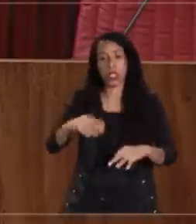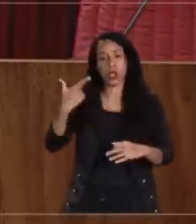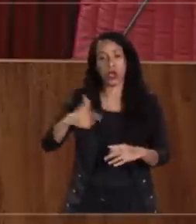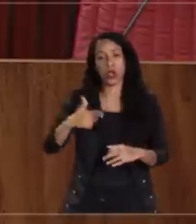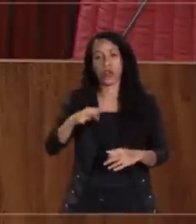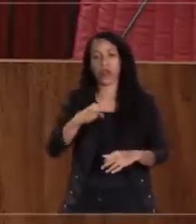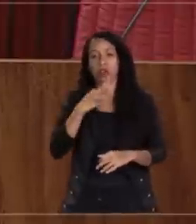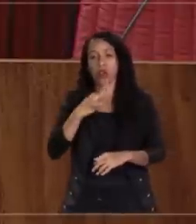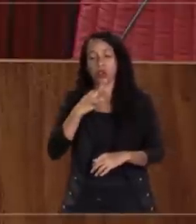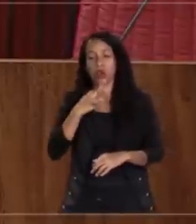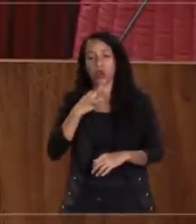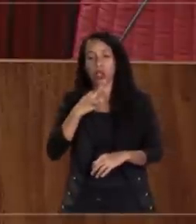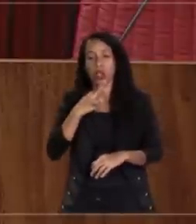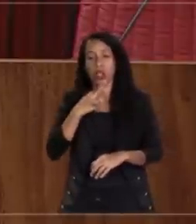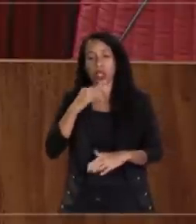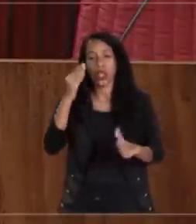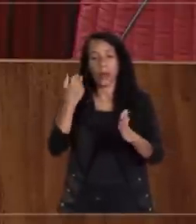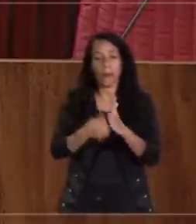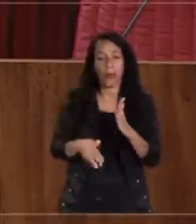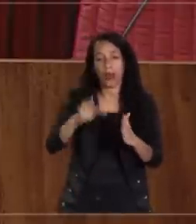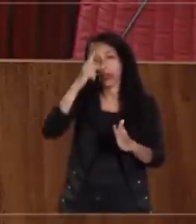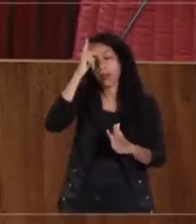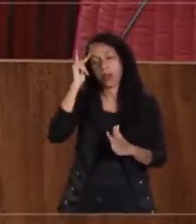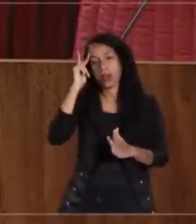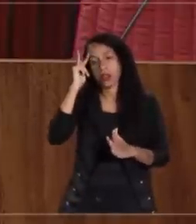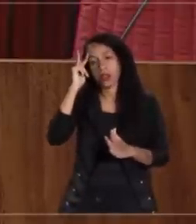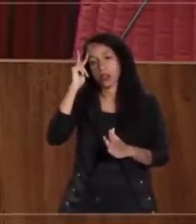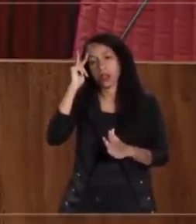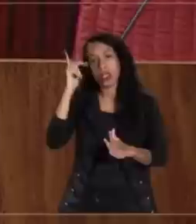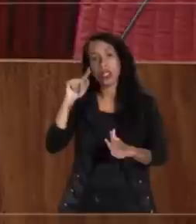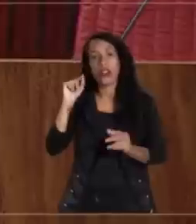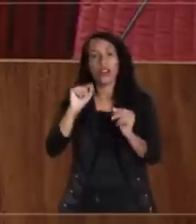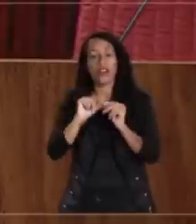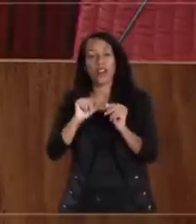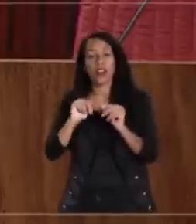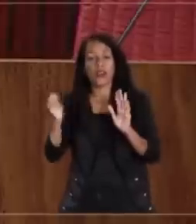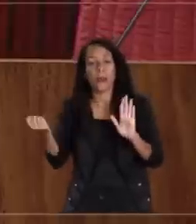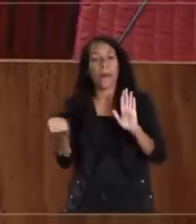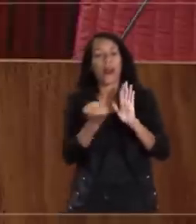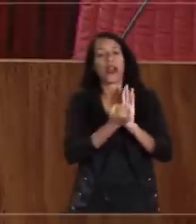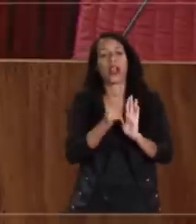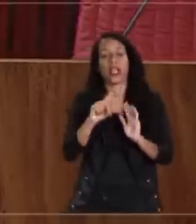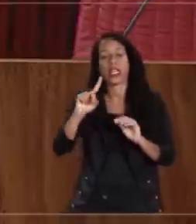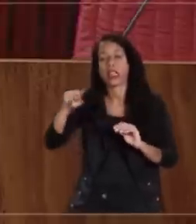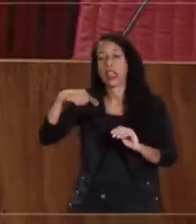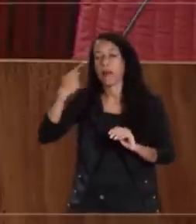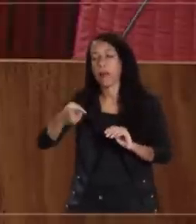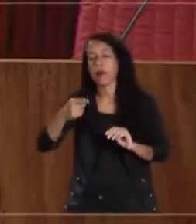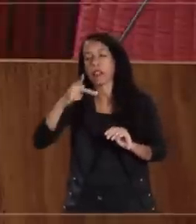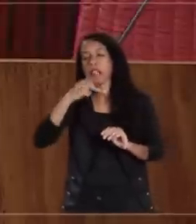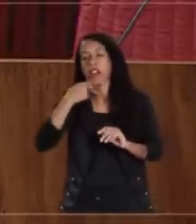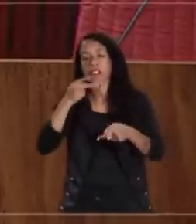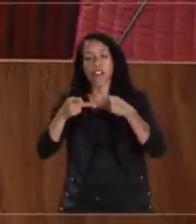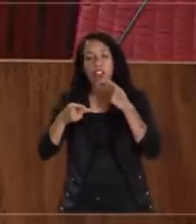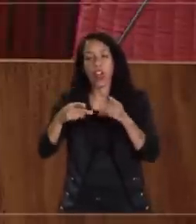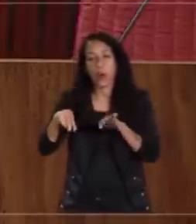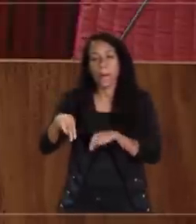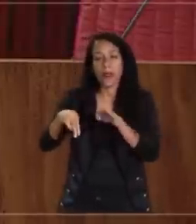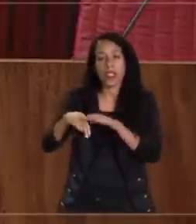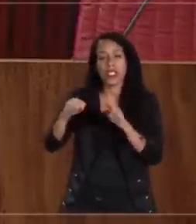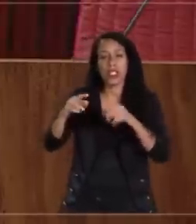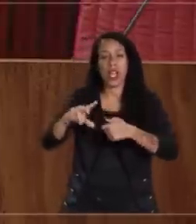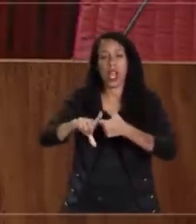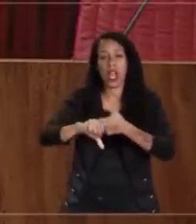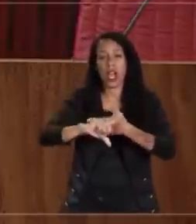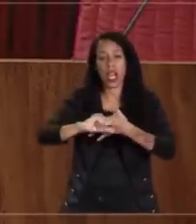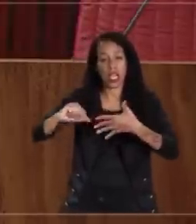houve o reconhecimento explícito da derrota pelo candidato, impede que se faça o registro que, após a fala do investigado, o então ministro da Casa